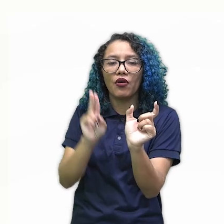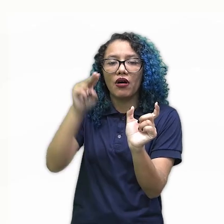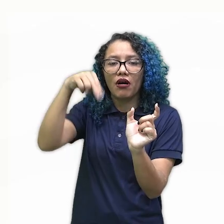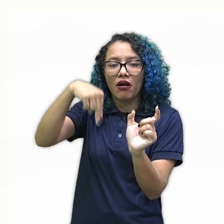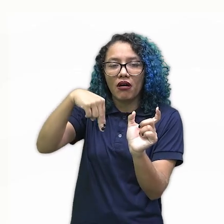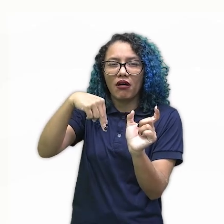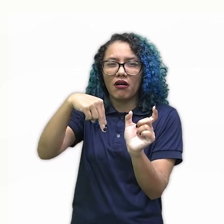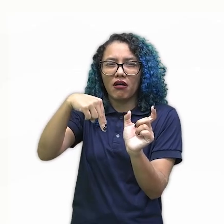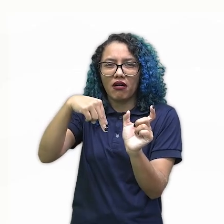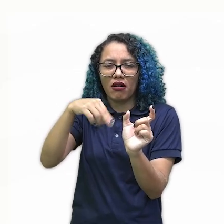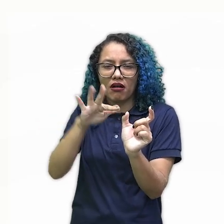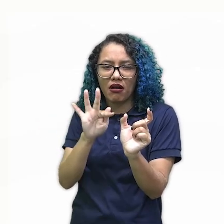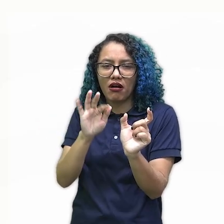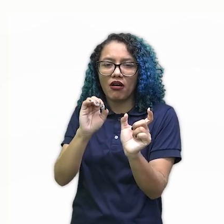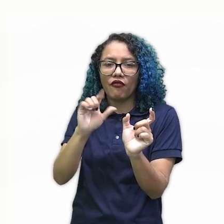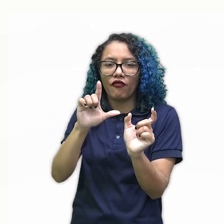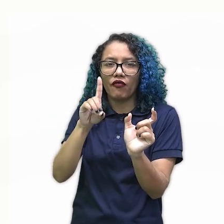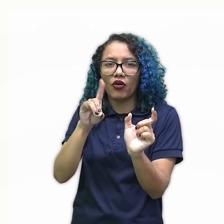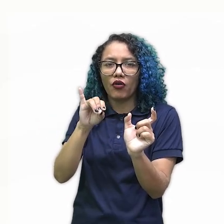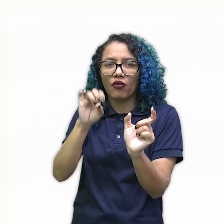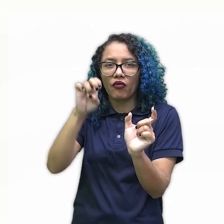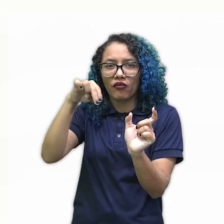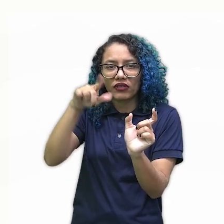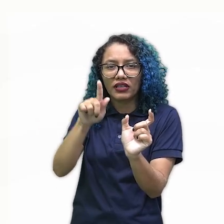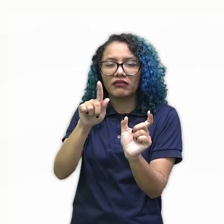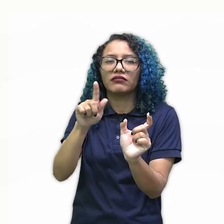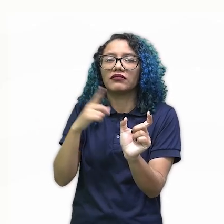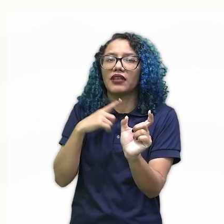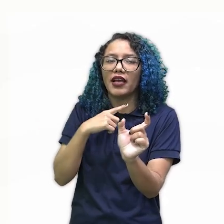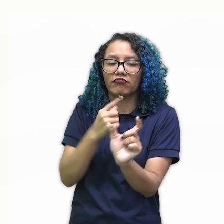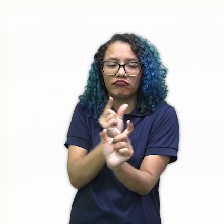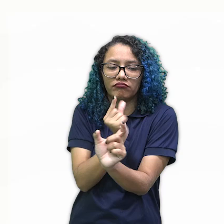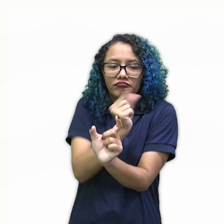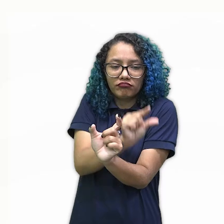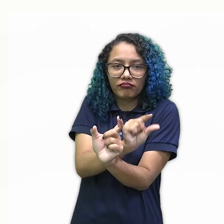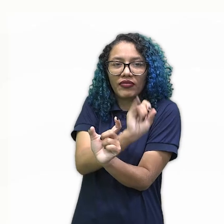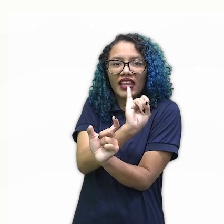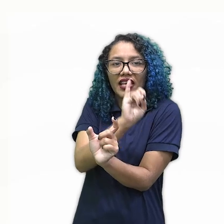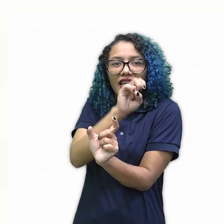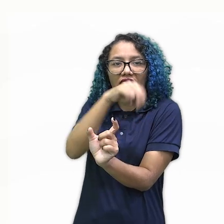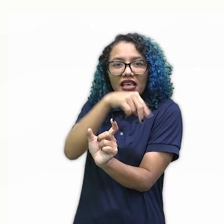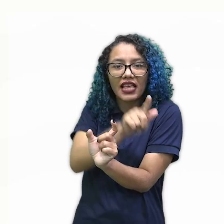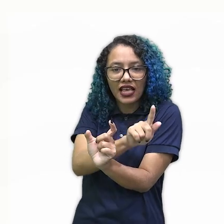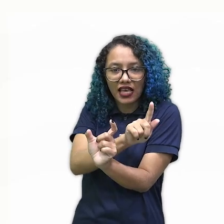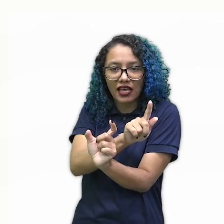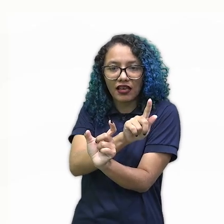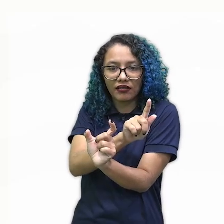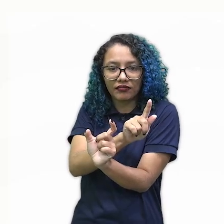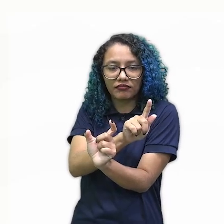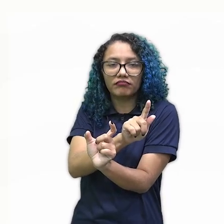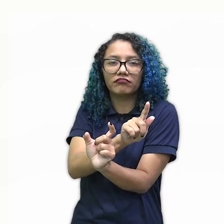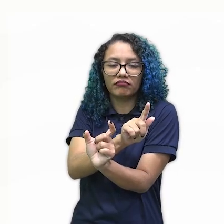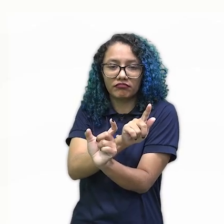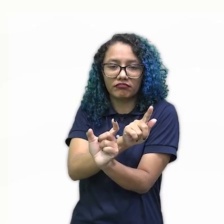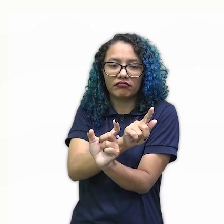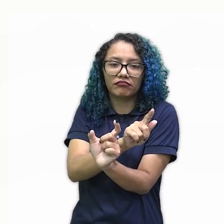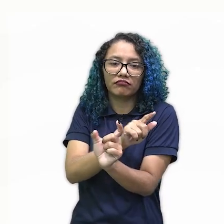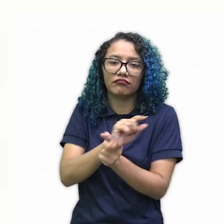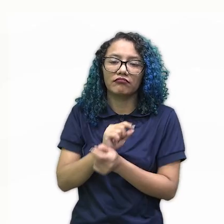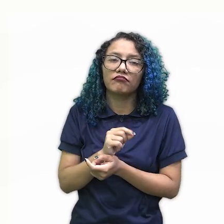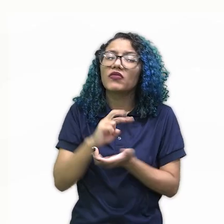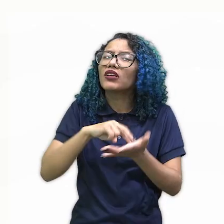dessa partícula aqui, ing. Então, assim, aconteceu, né? compartilhando histórias